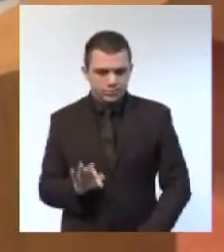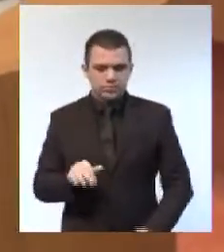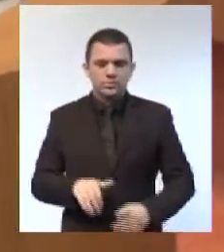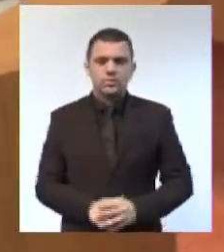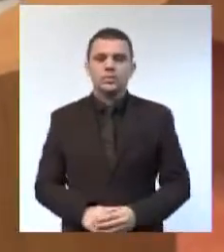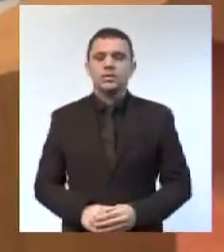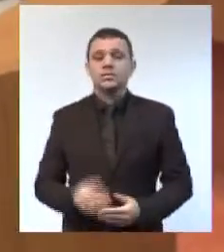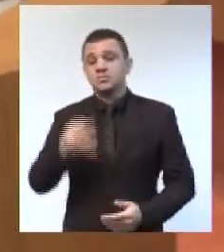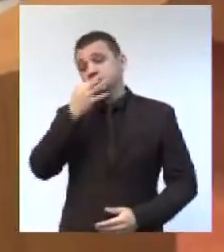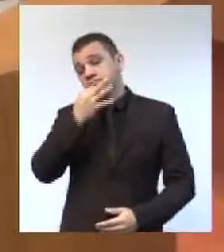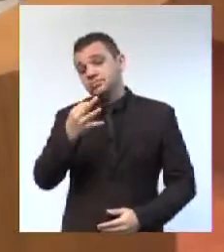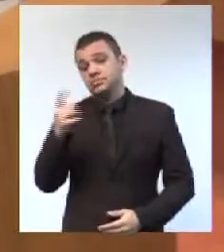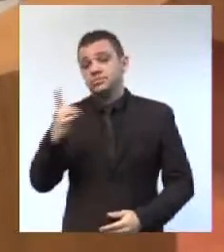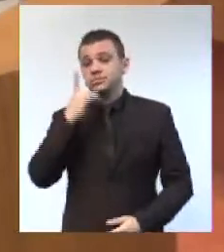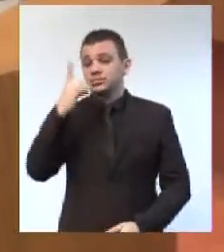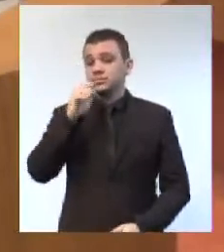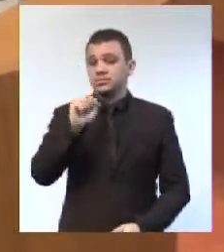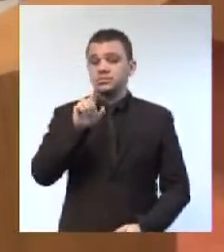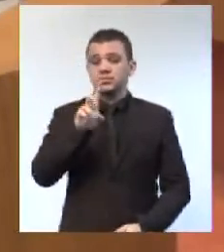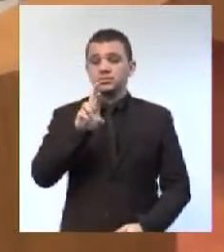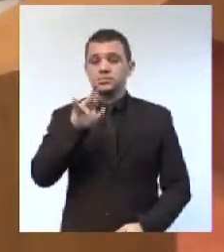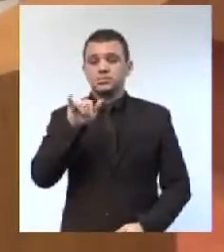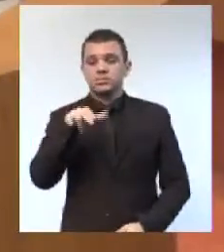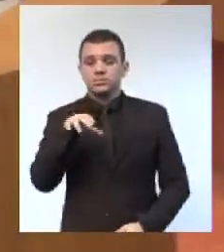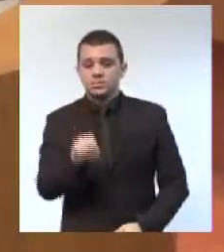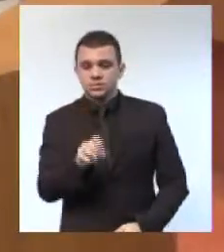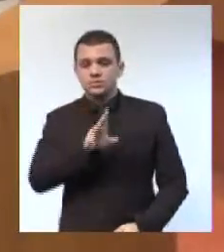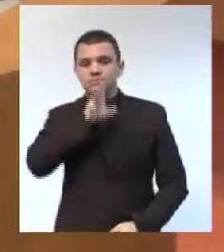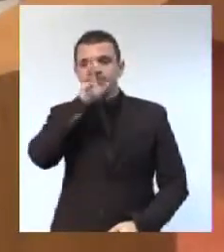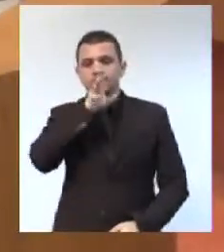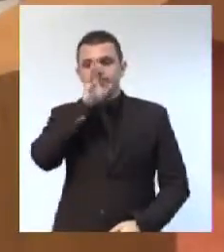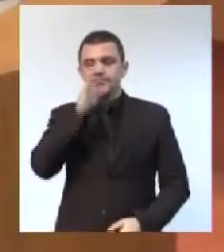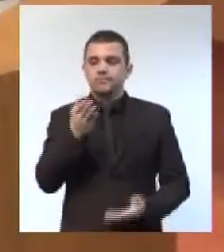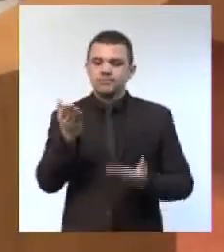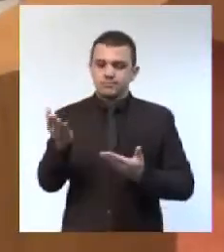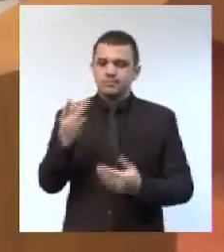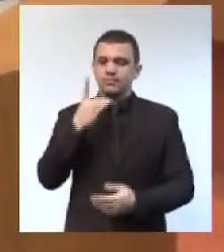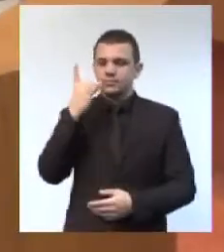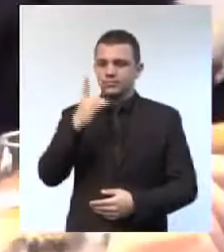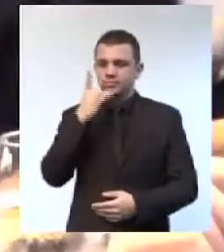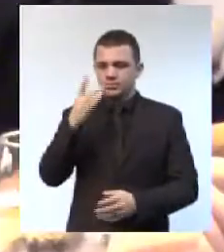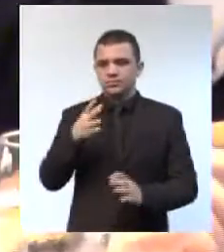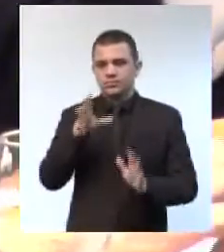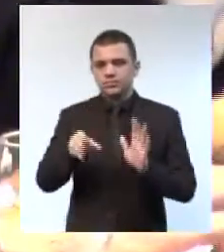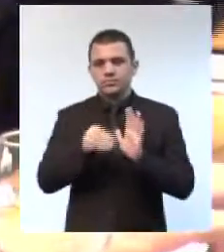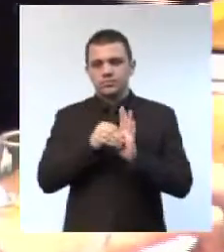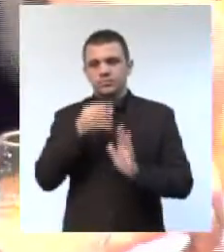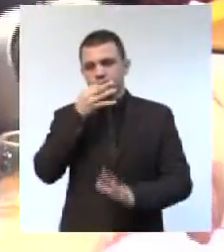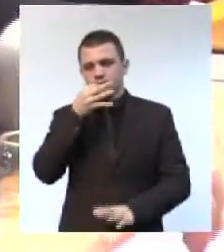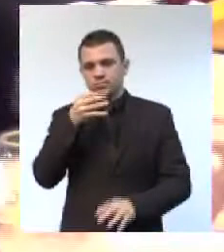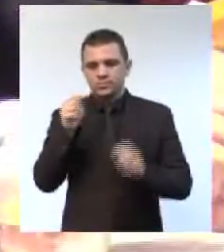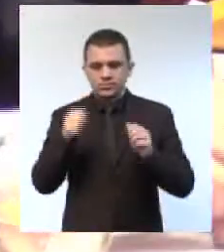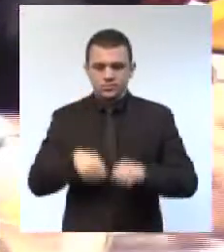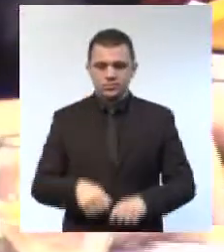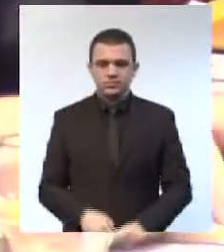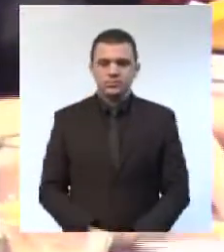deputado Adriano se excedeu. Concedo uma parte ao deputado Adriano Sarney. Muito